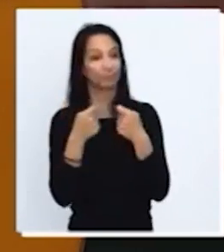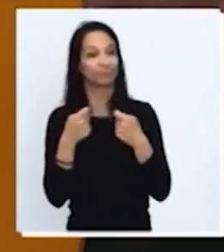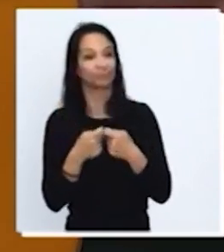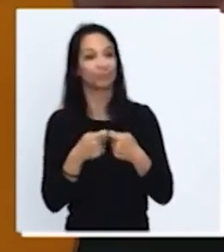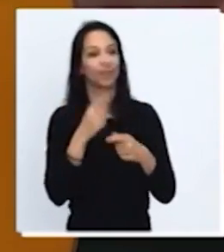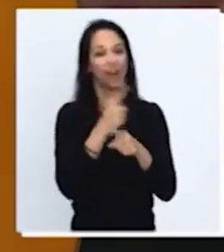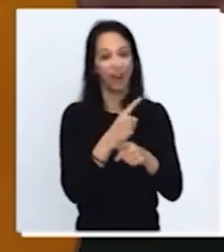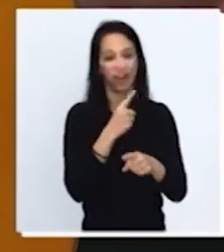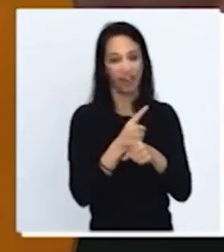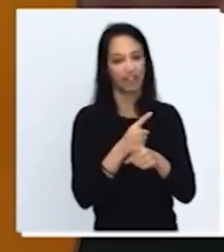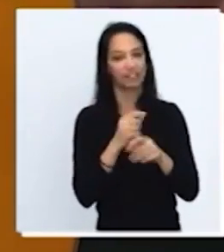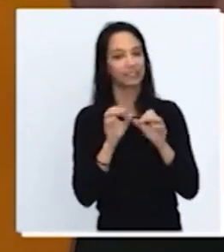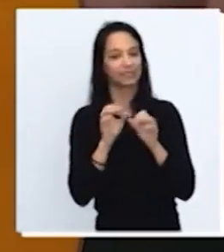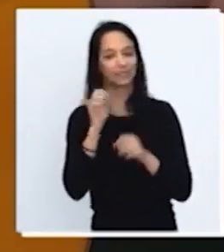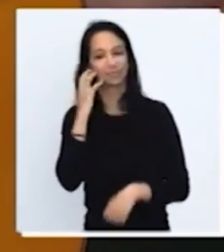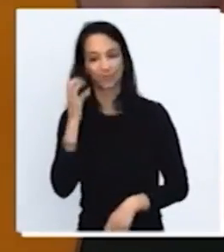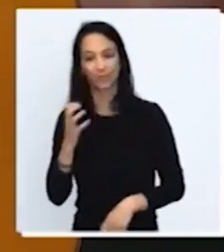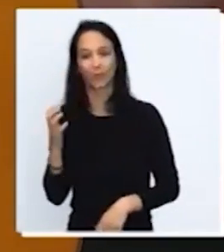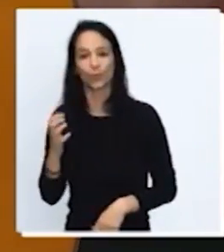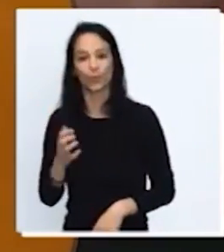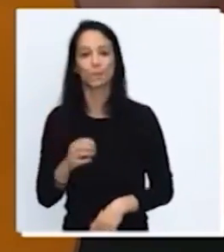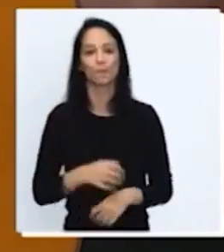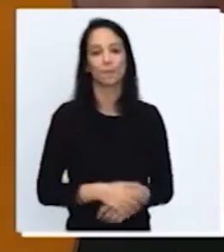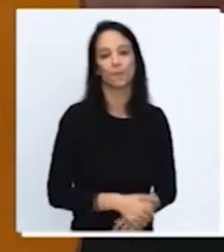mesmo som.